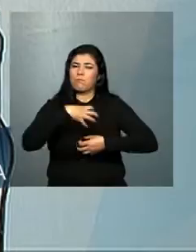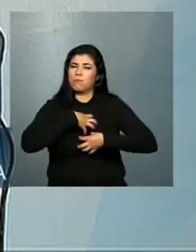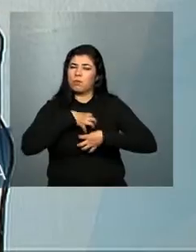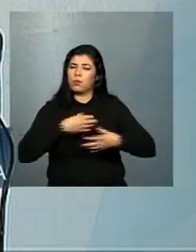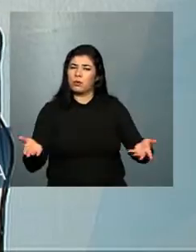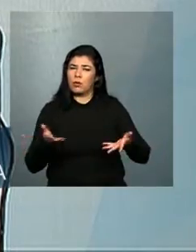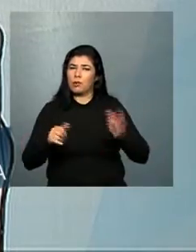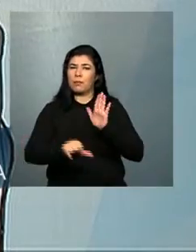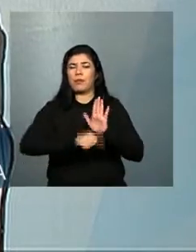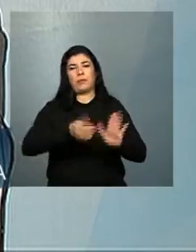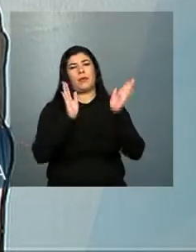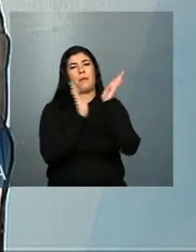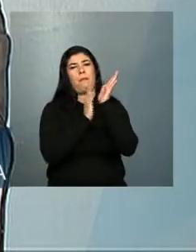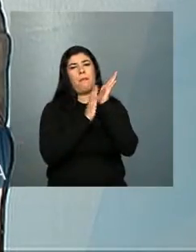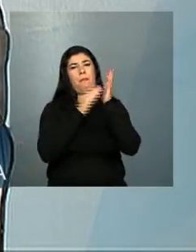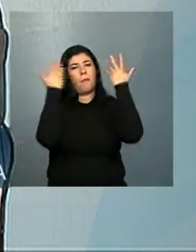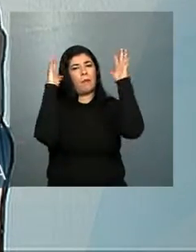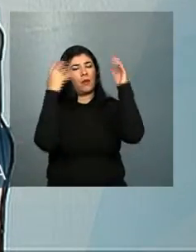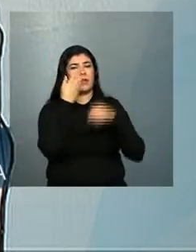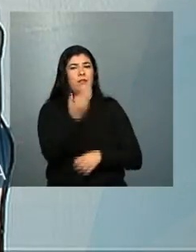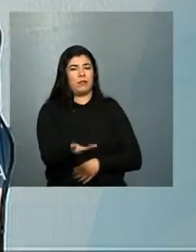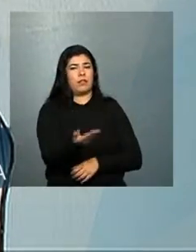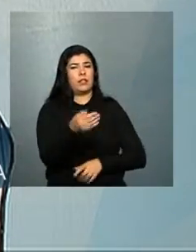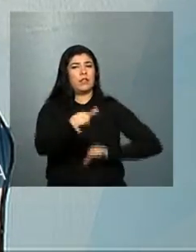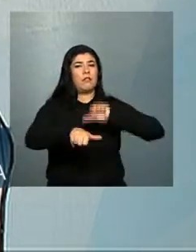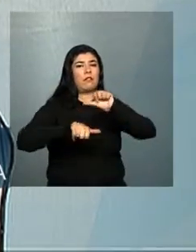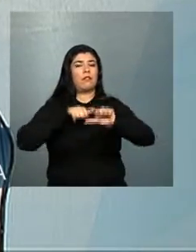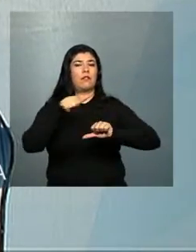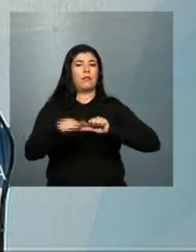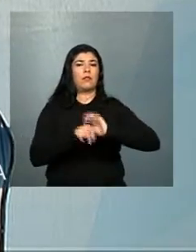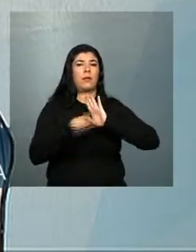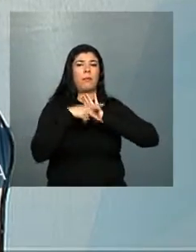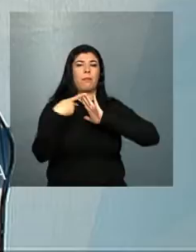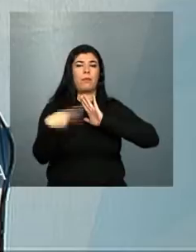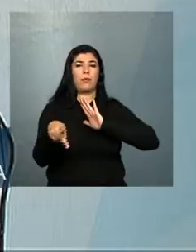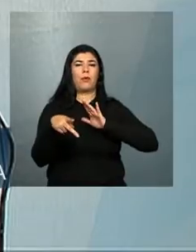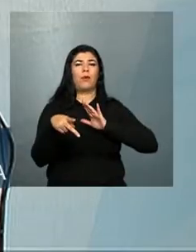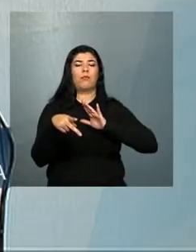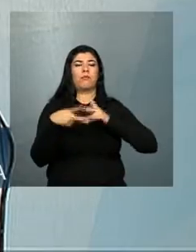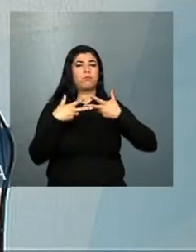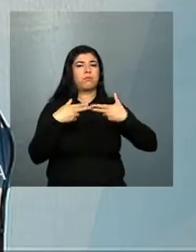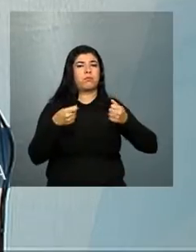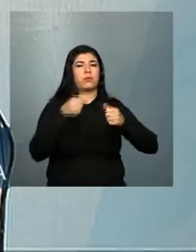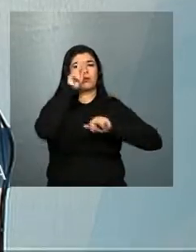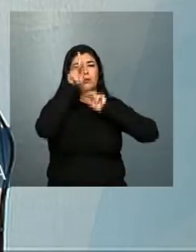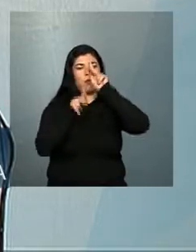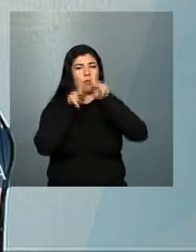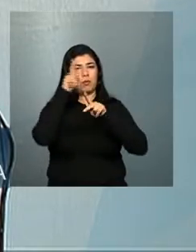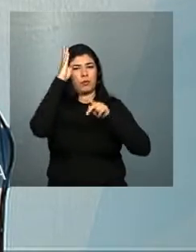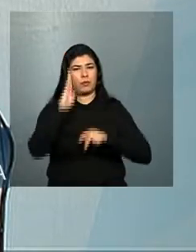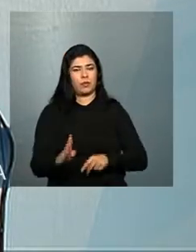parabenizar, primeiro, por ter transformado esse patrimônio do povo brasileiro, que é o